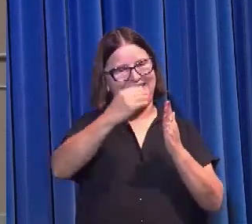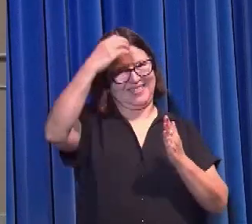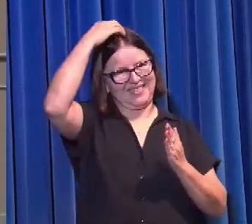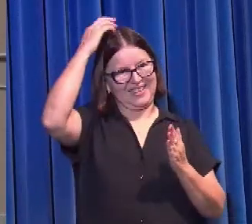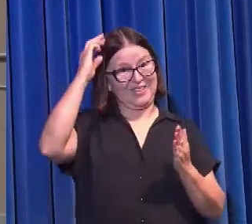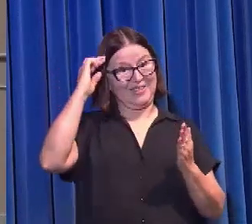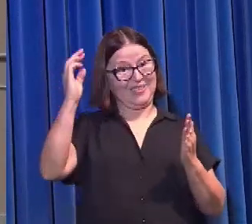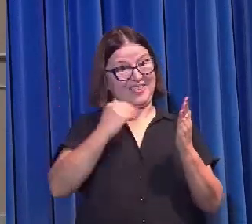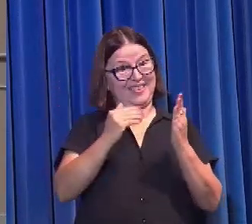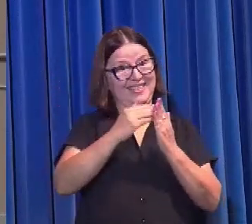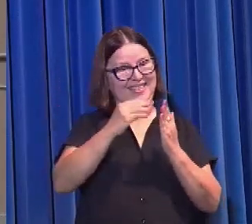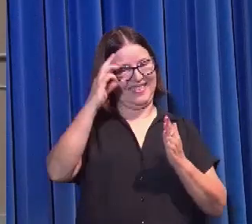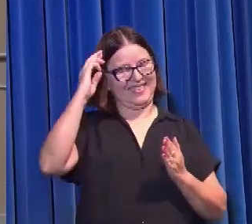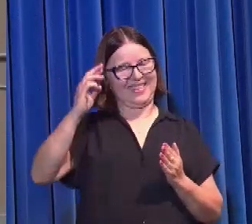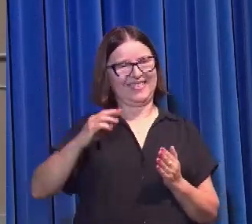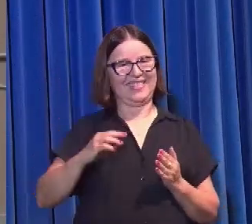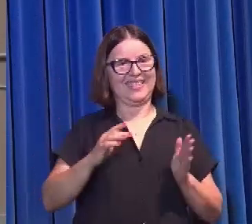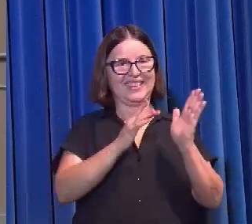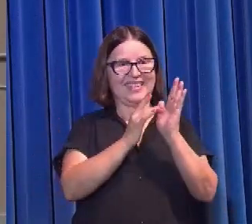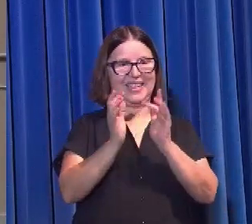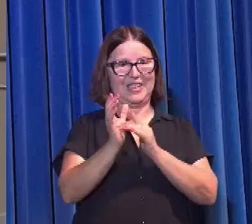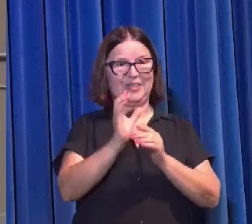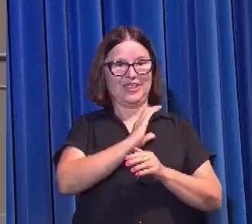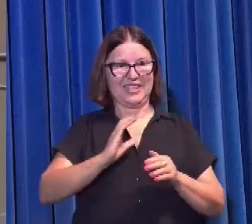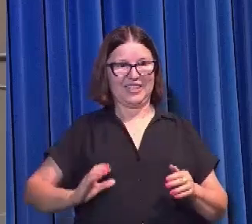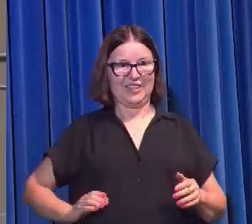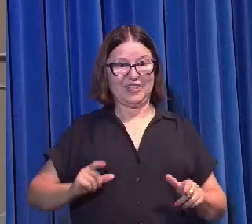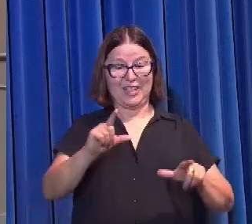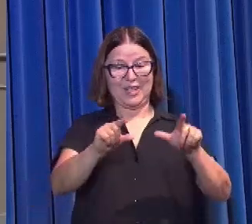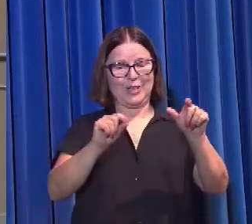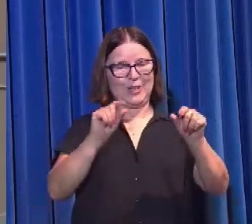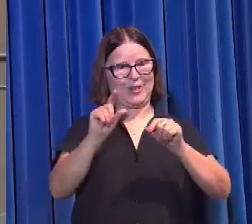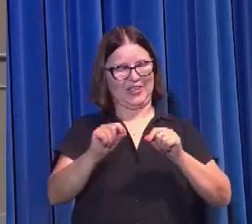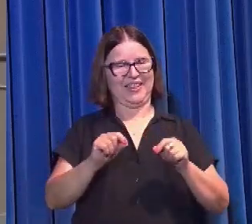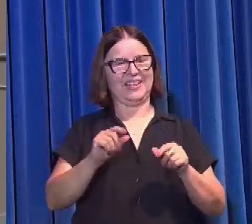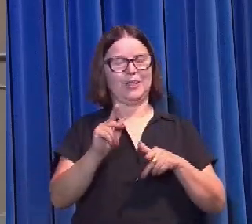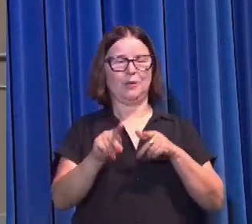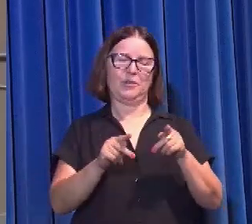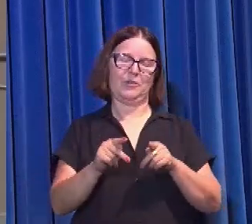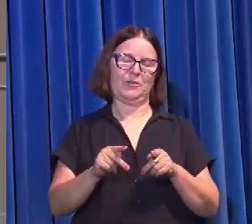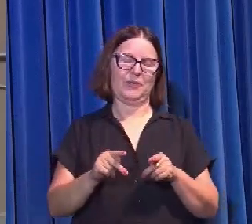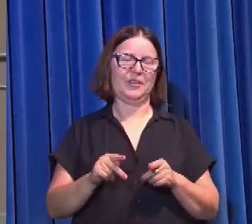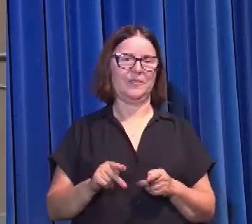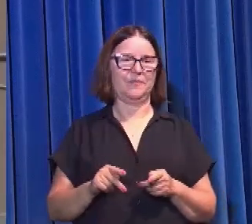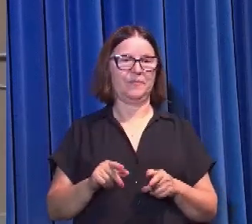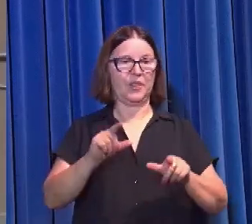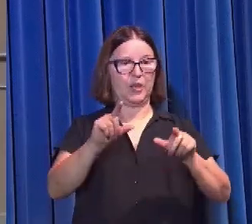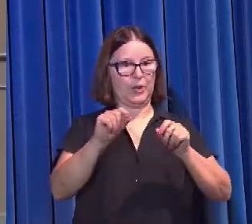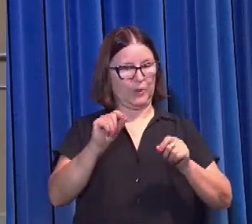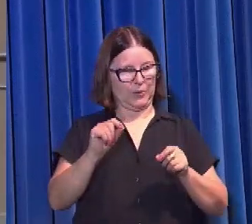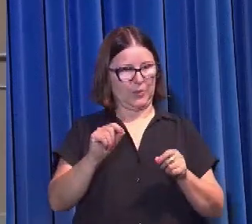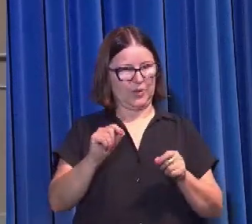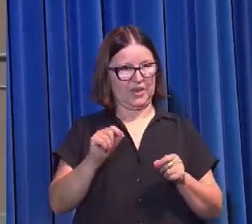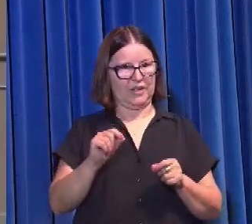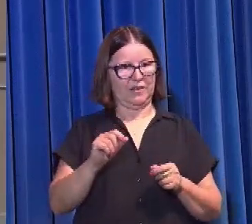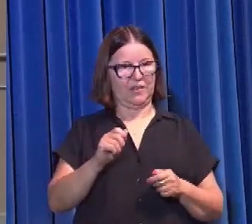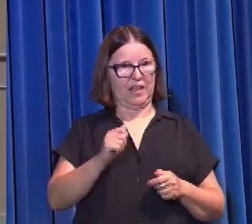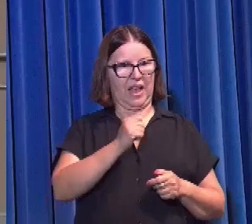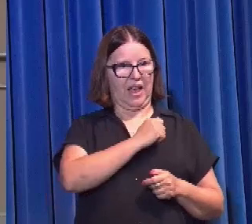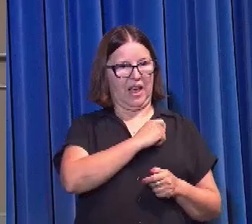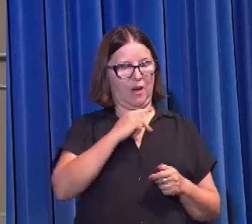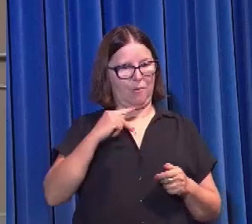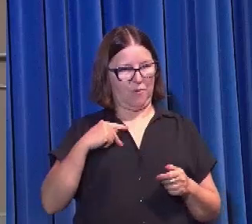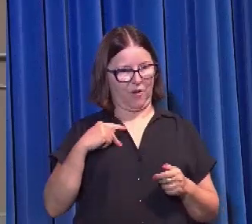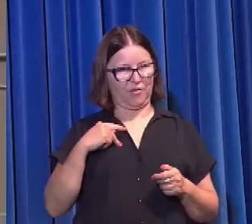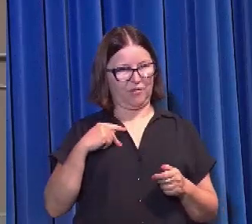quem coloca as pessoas. E ele concedeu alguns para apóstolos, que são os 12 que já morreram, mas até